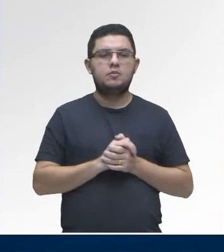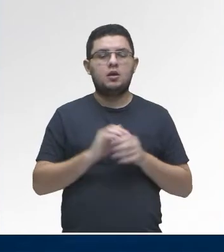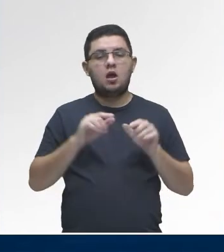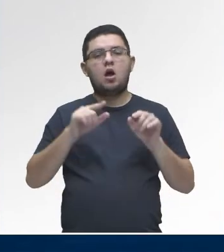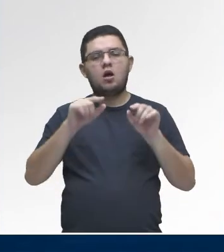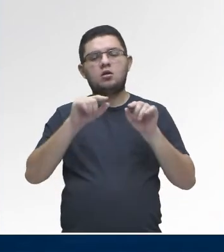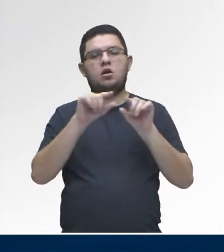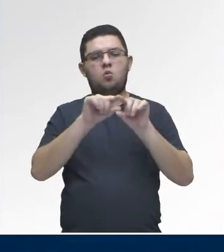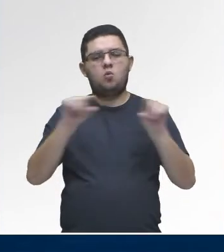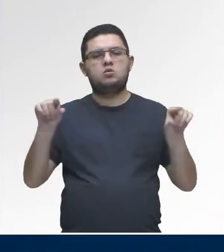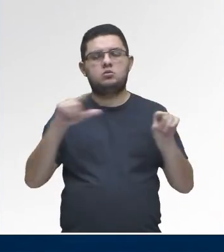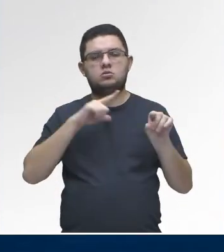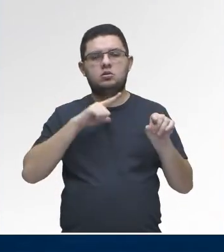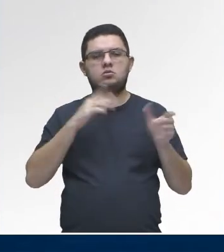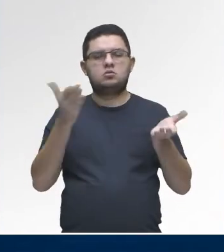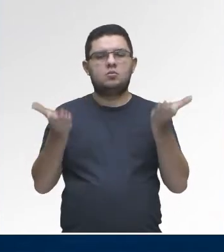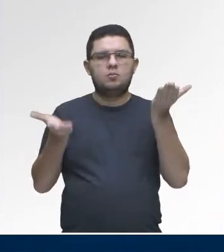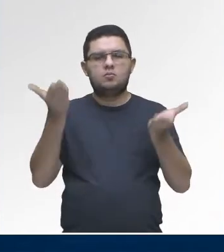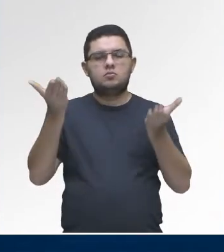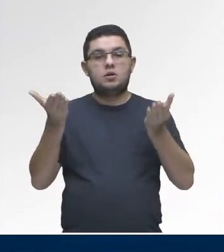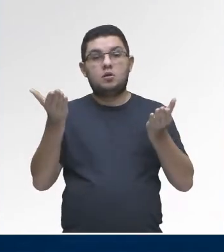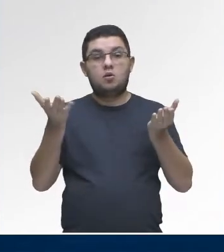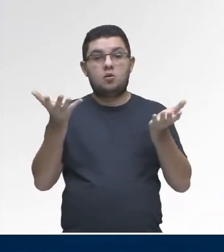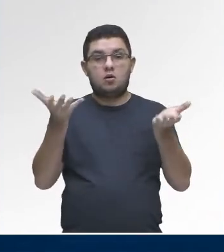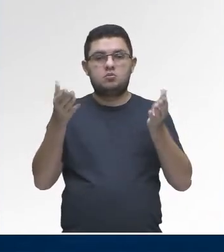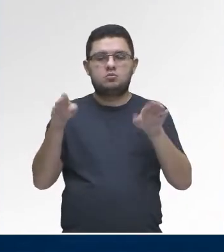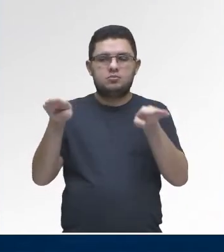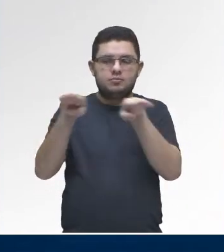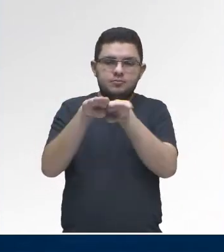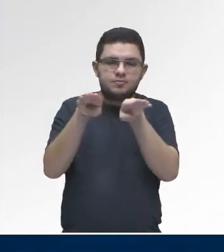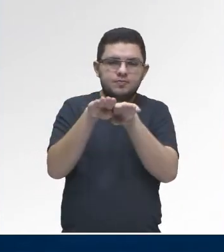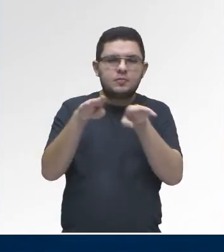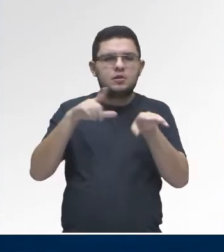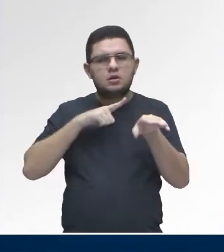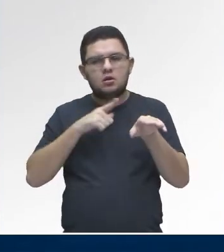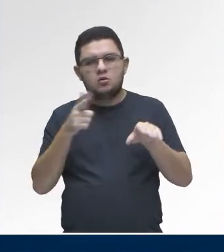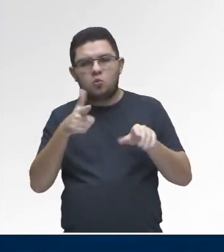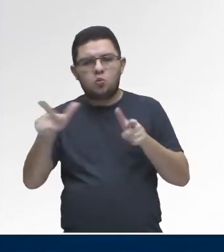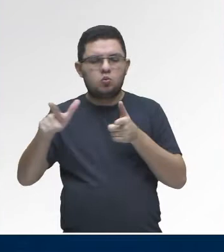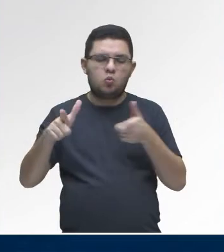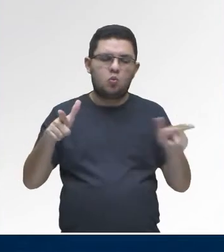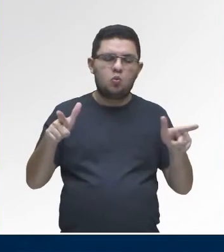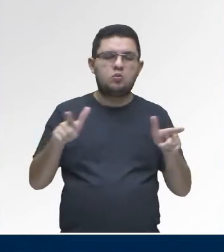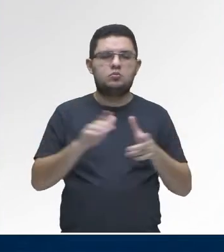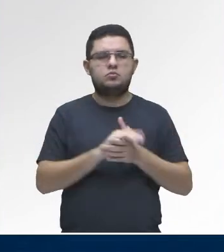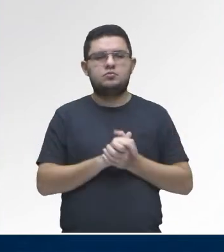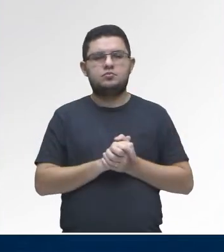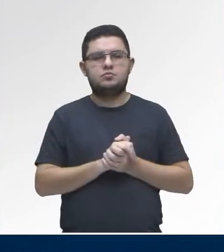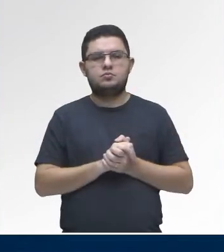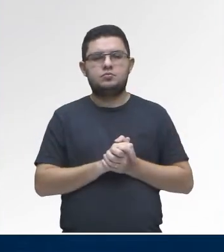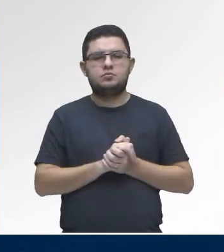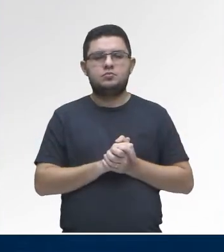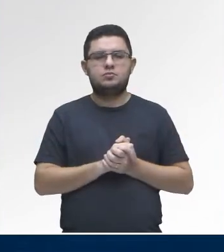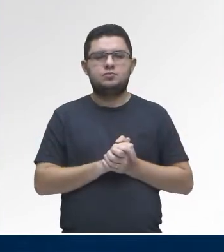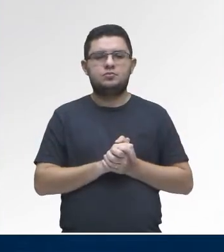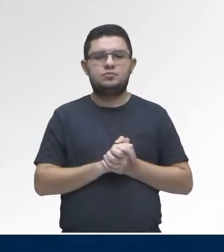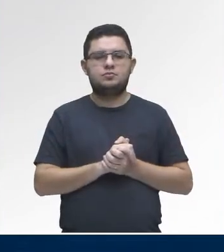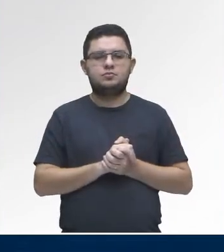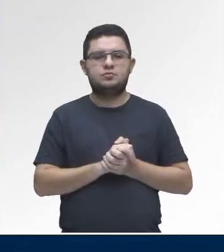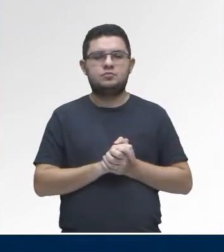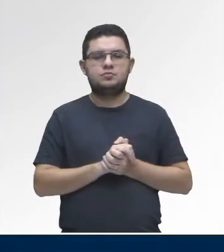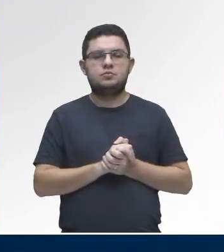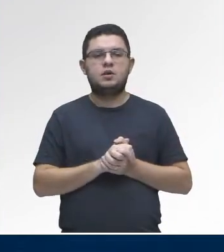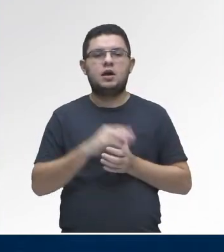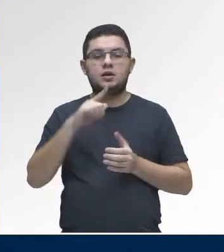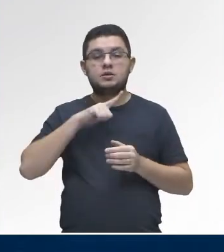da balança, sendo aí os dois lados de uma equação, né? A gente chama de membro. Então, a gente vai